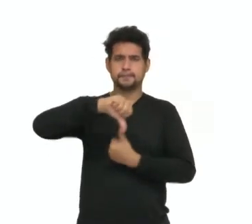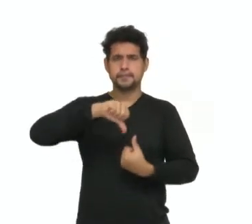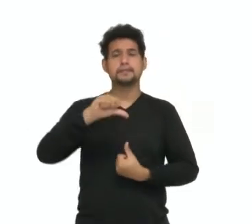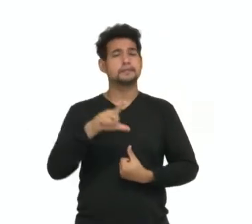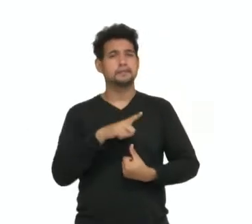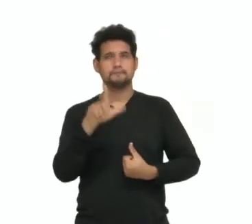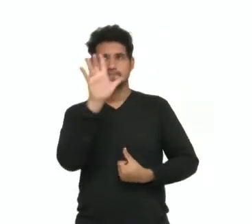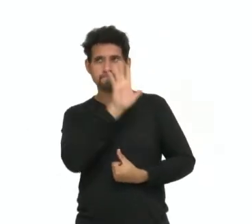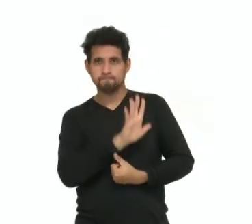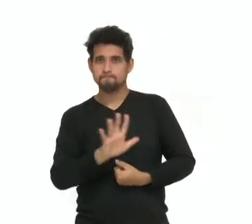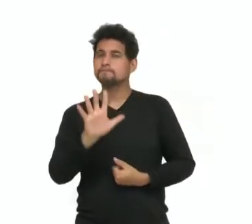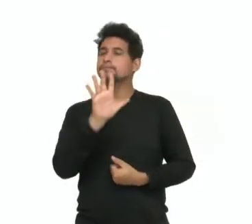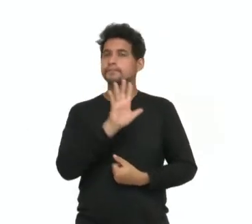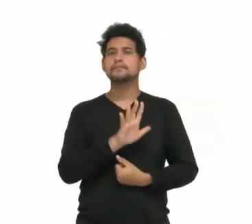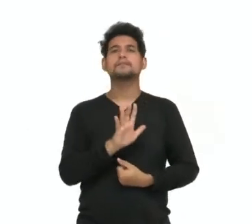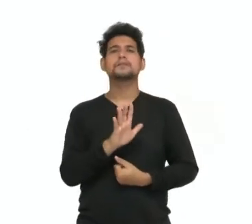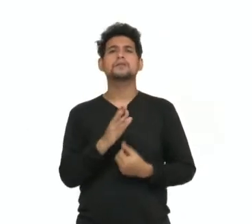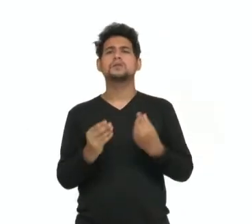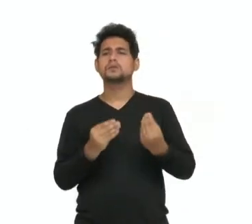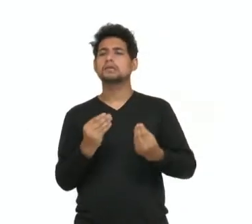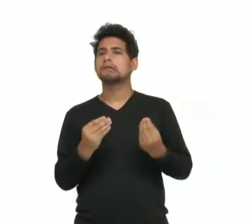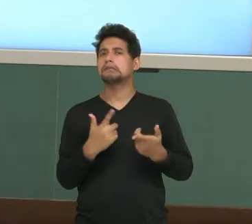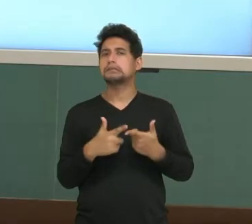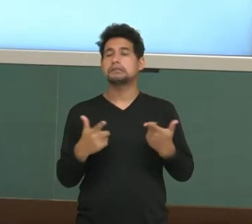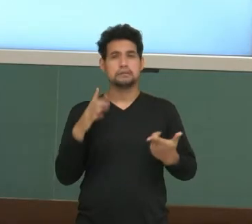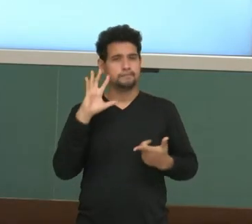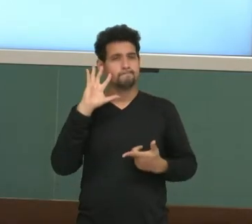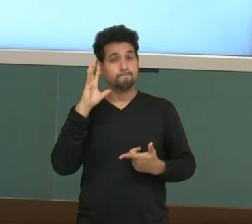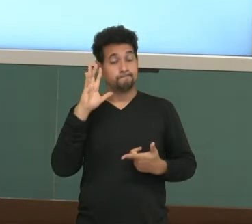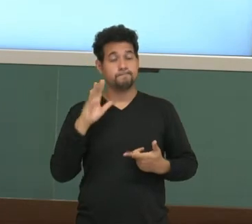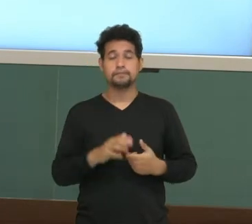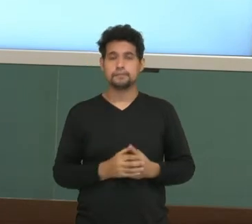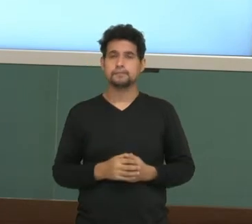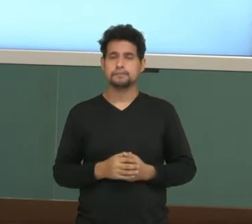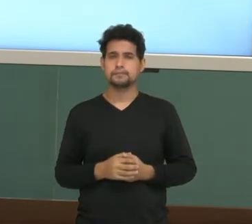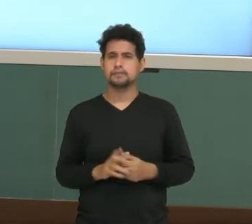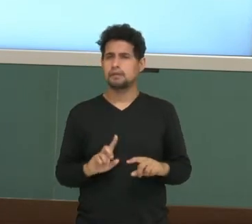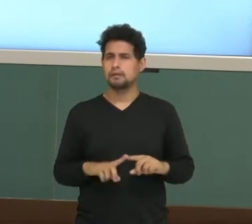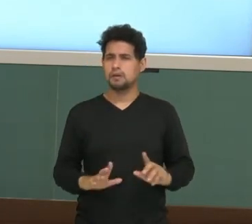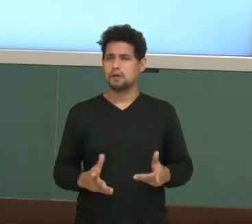na paisagem, o quanto isso compromete a paisagem.